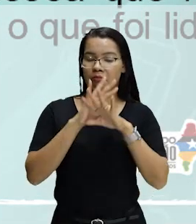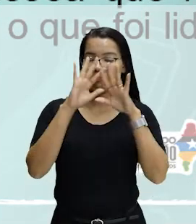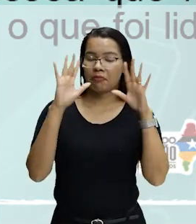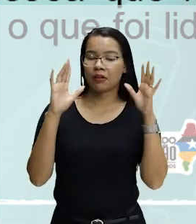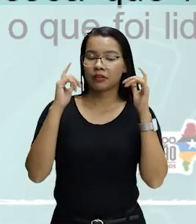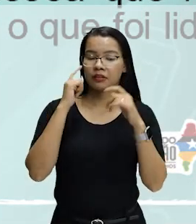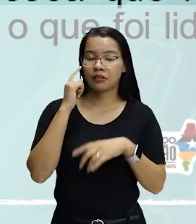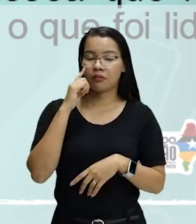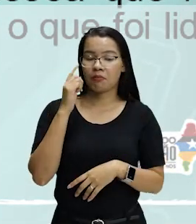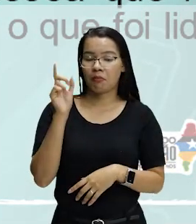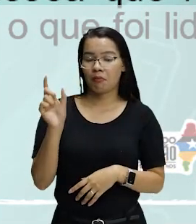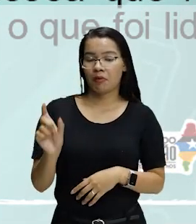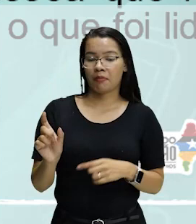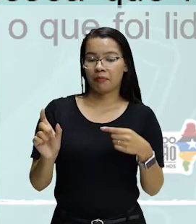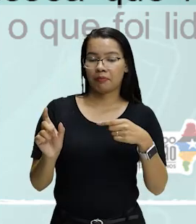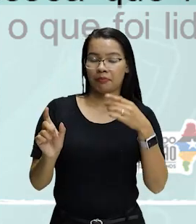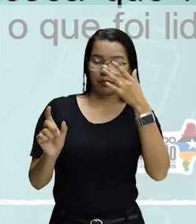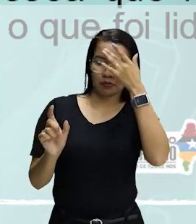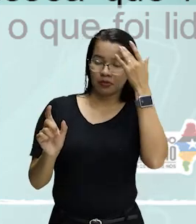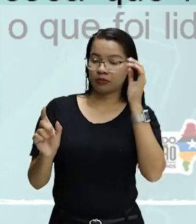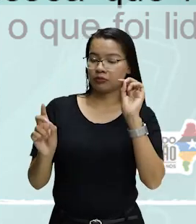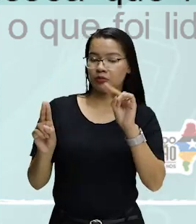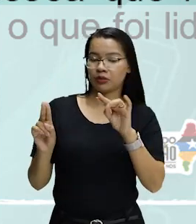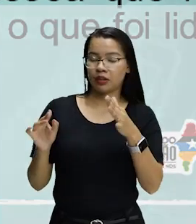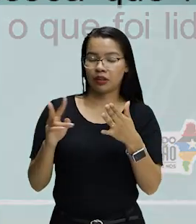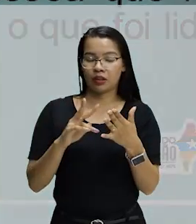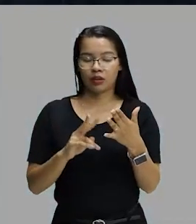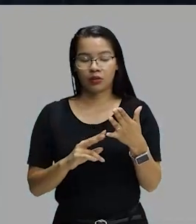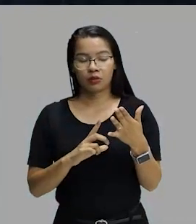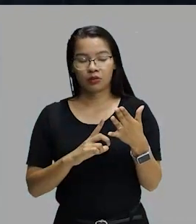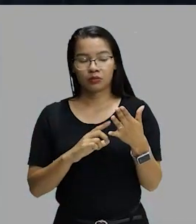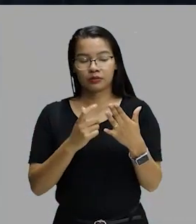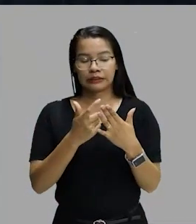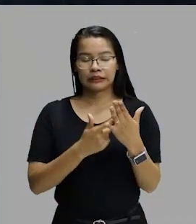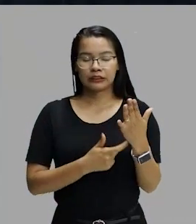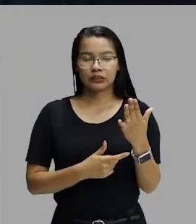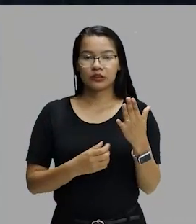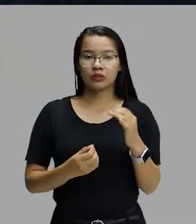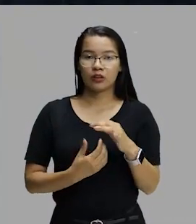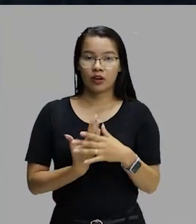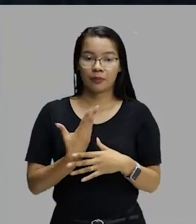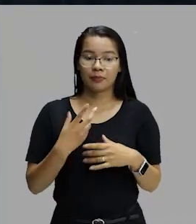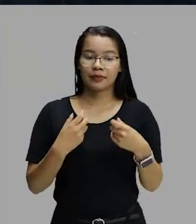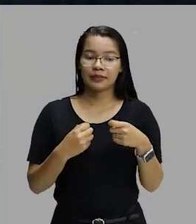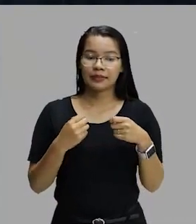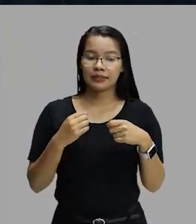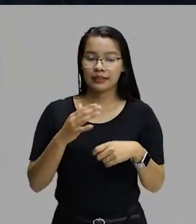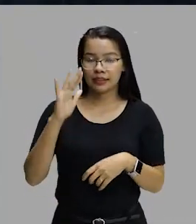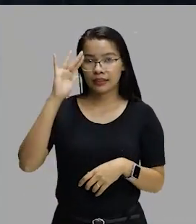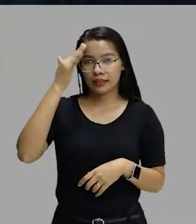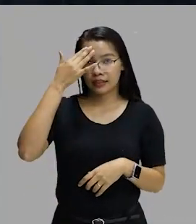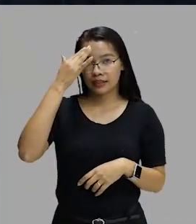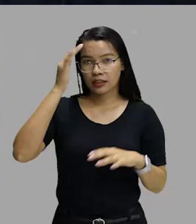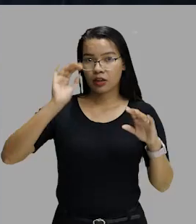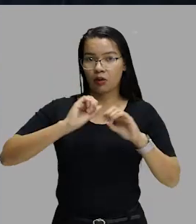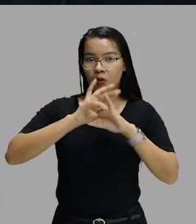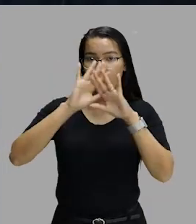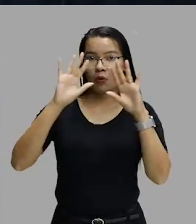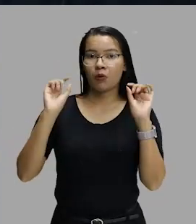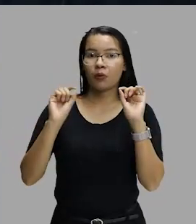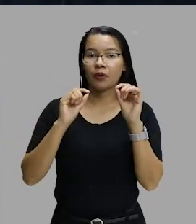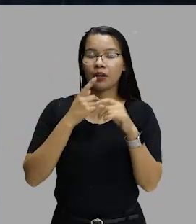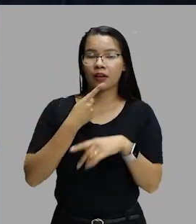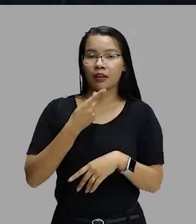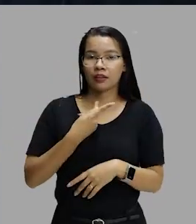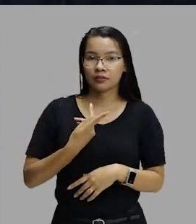Uma pessoa que não tenha lido o texto original vai ter que compreender na totalidade o que foi lido. Então, já sabe, eu não